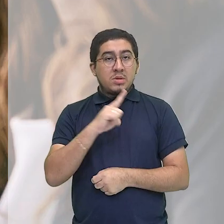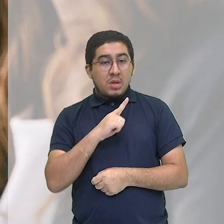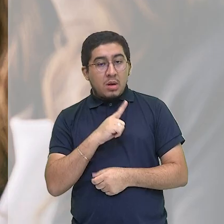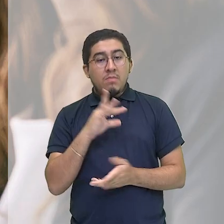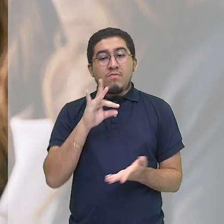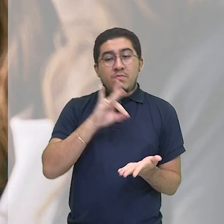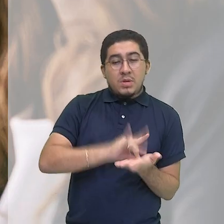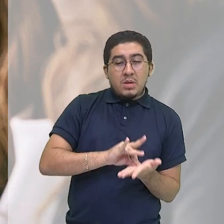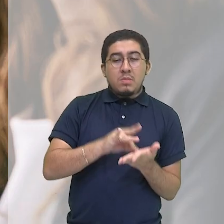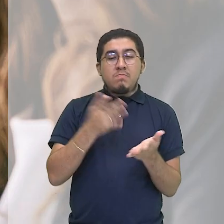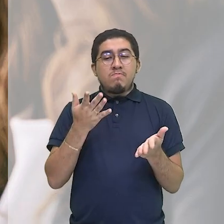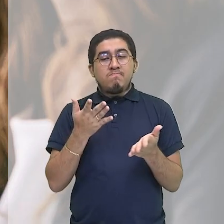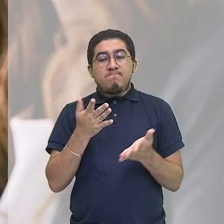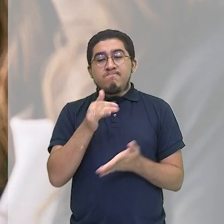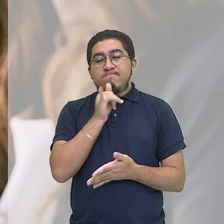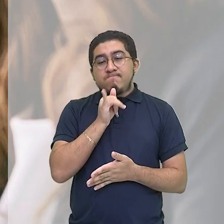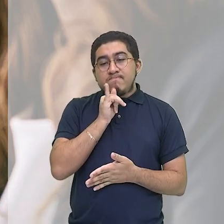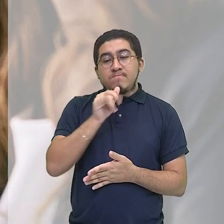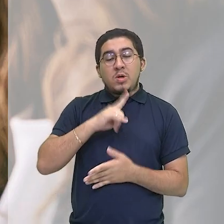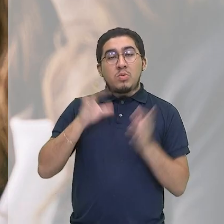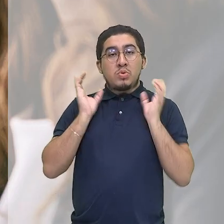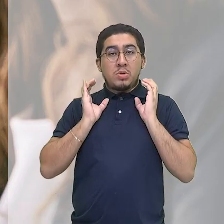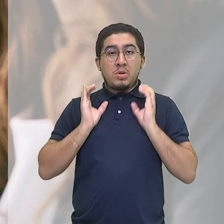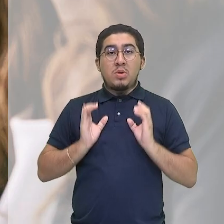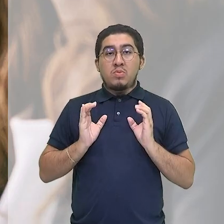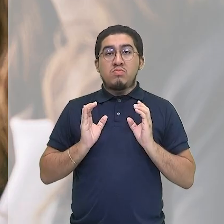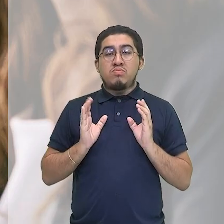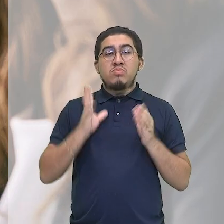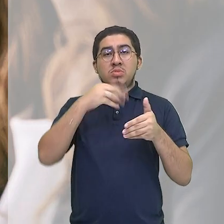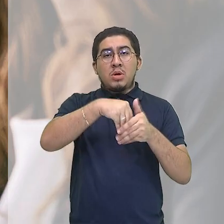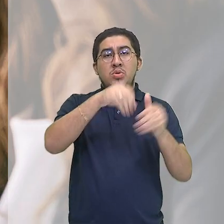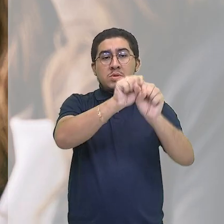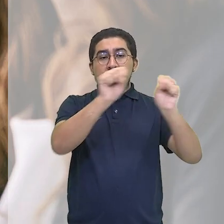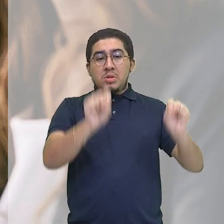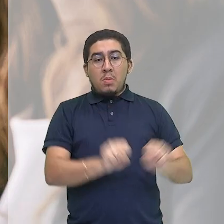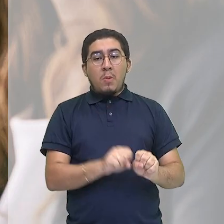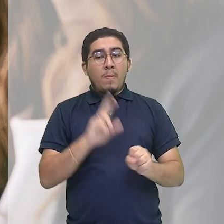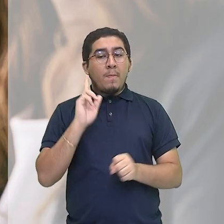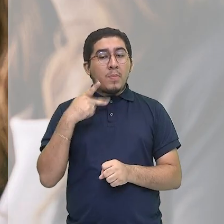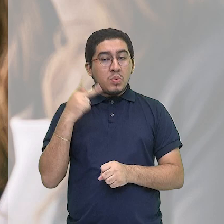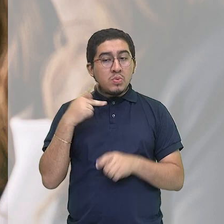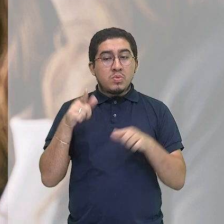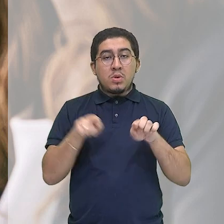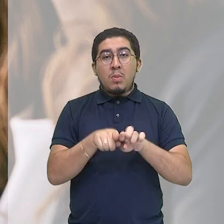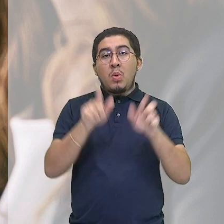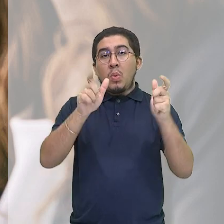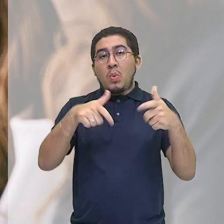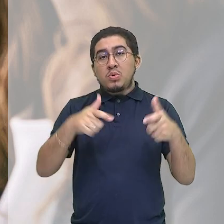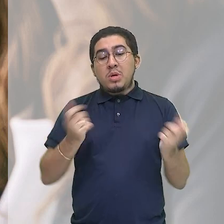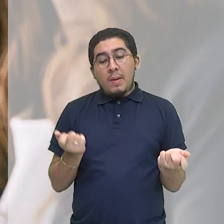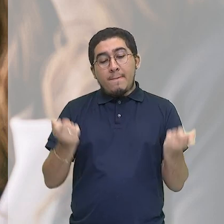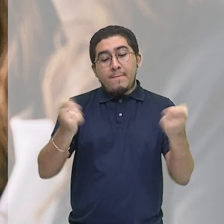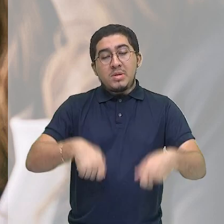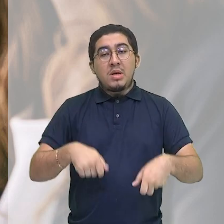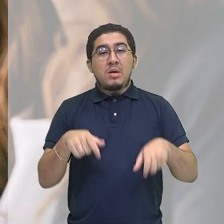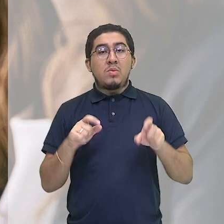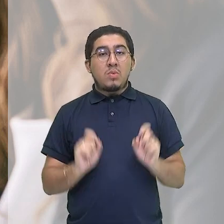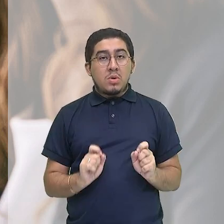existência dos cidadãos no sistema político e também na capacidade de